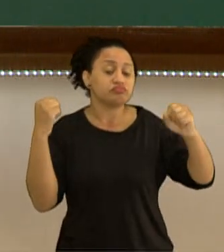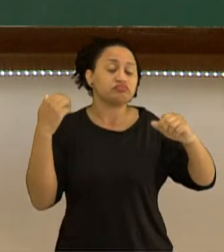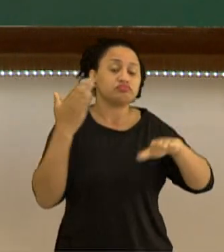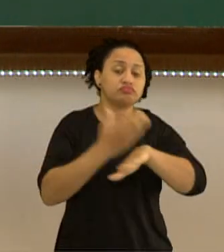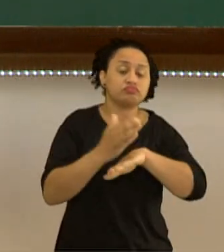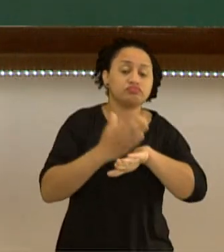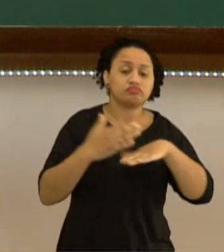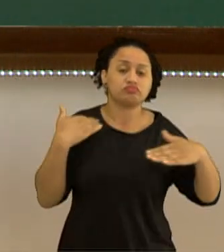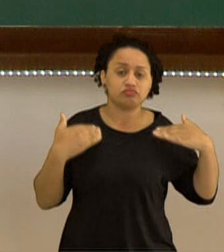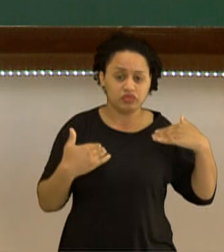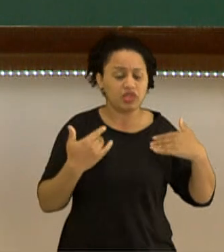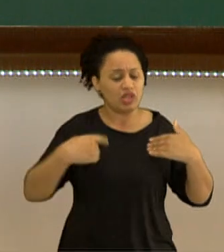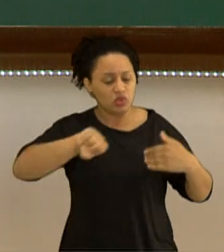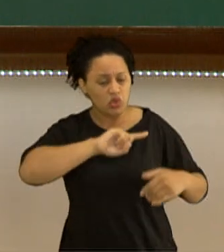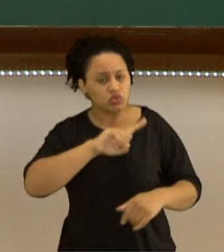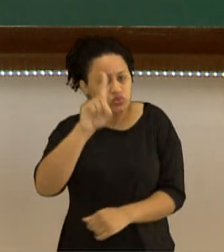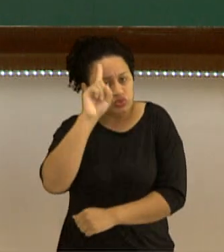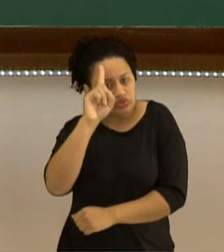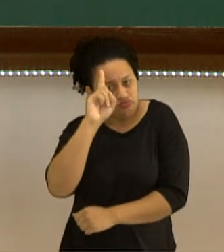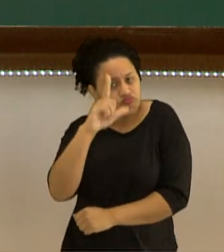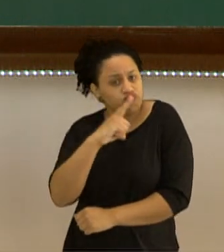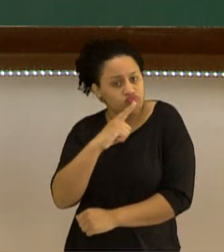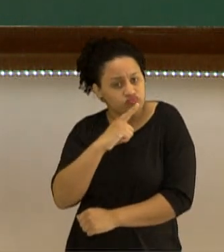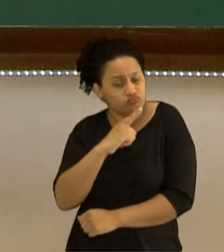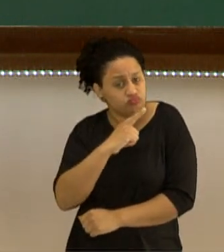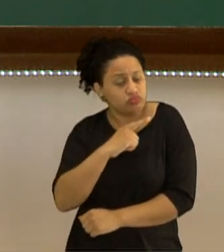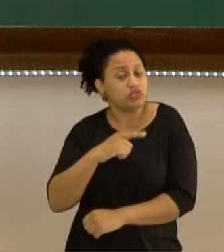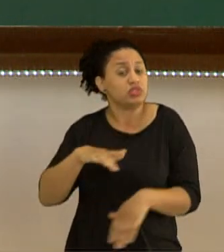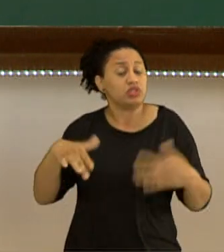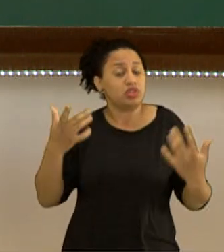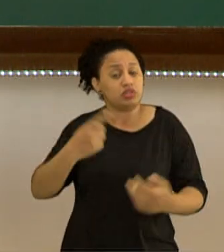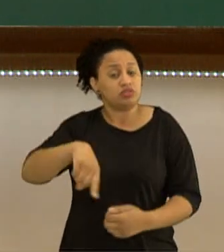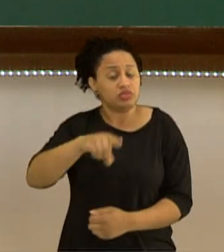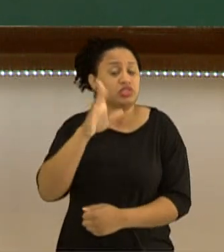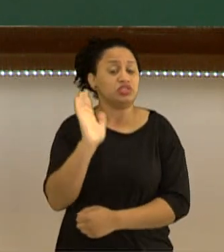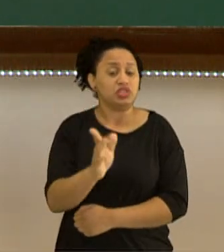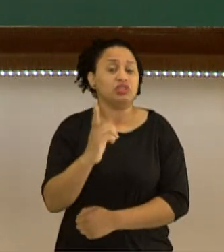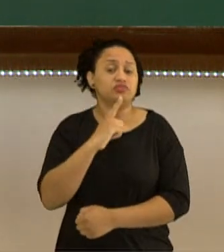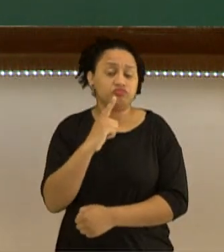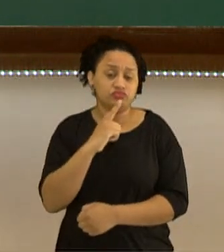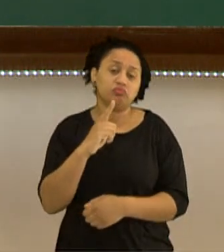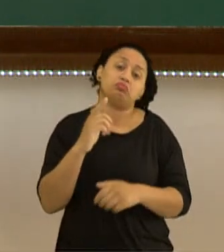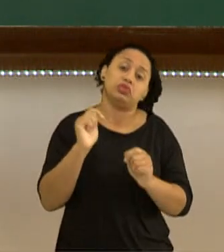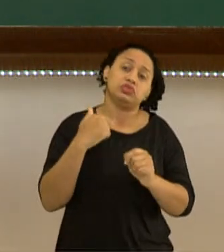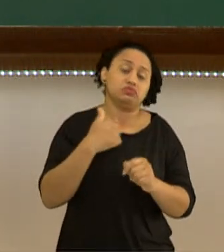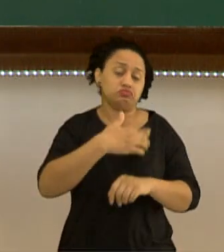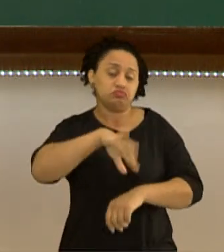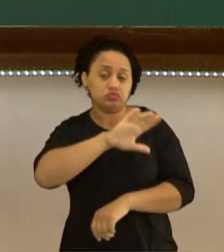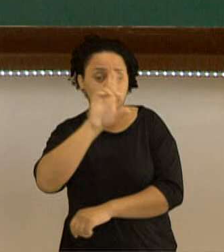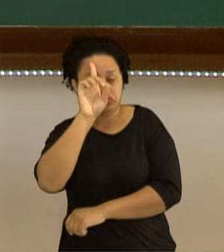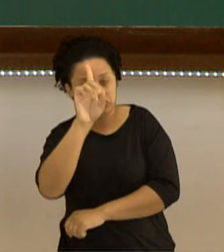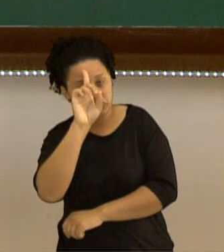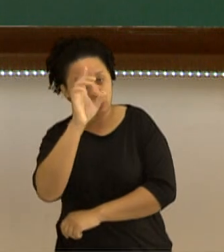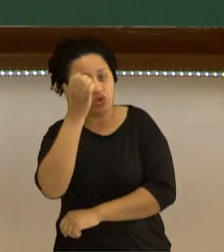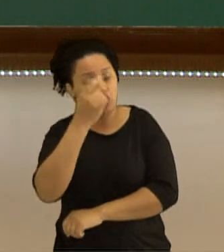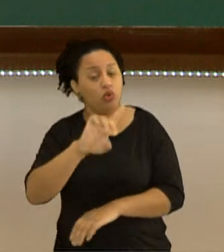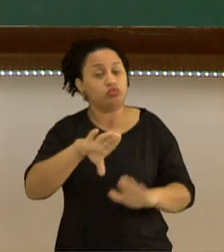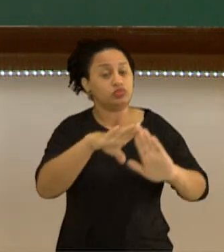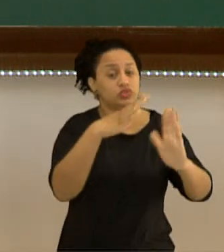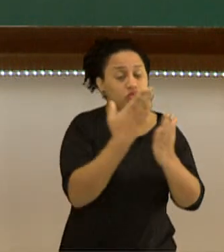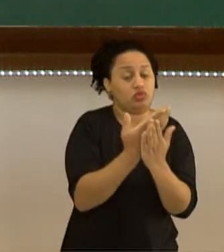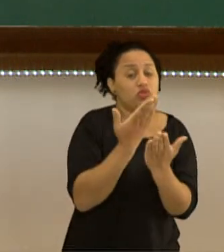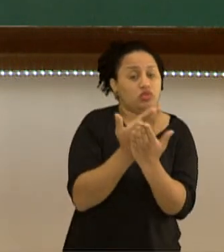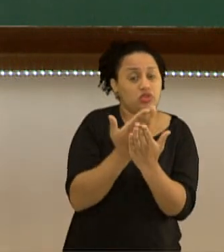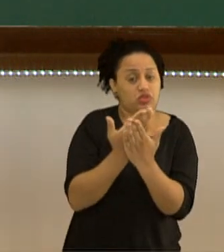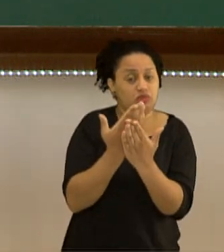parte da nossa rotina, do nosso dia a dia? Será que vocês já tiveram isso, seja na rotina diária ou na sua escola, nas aulas